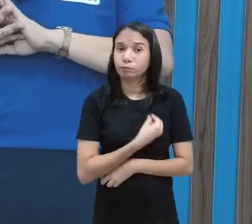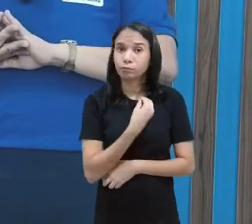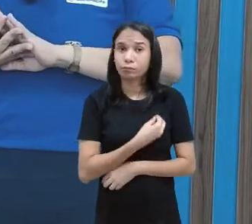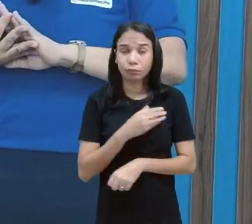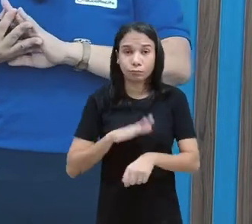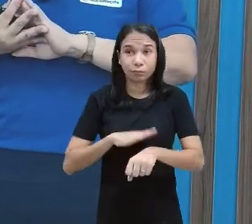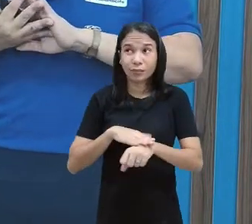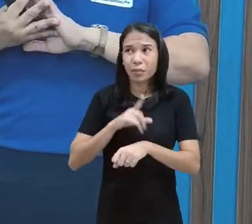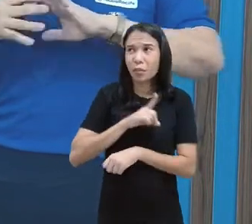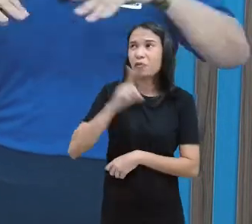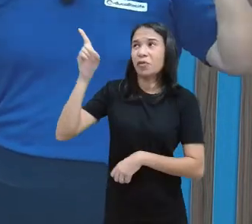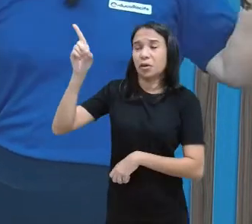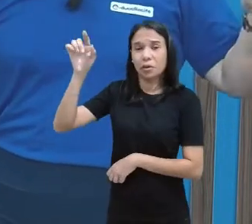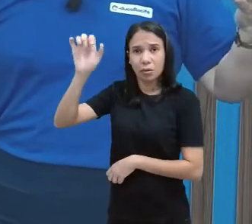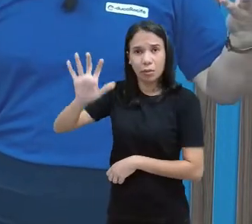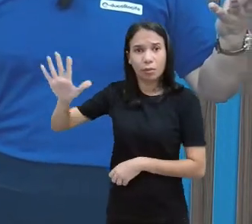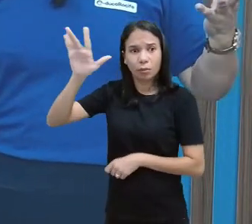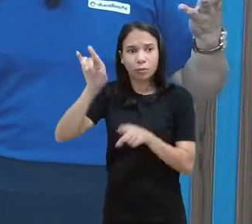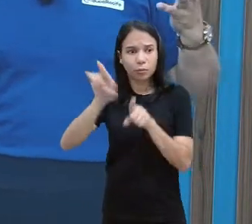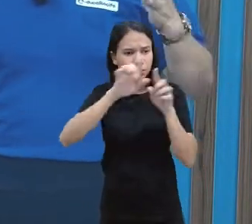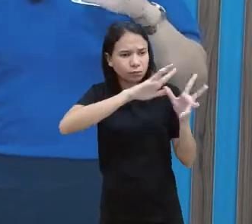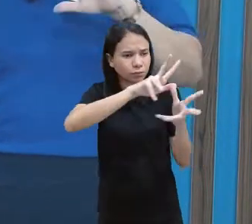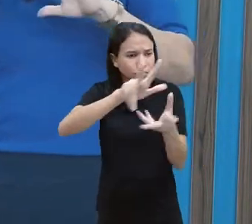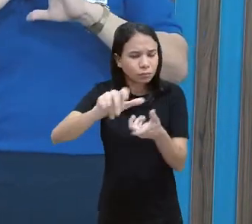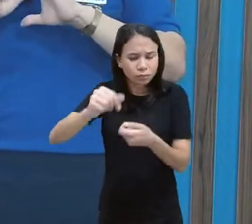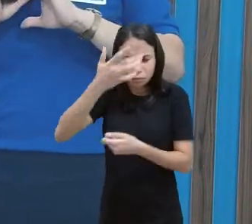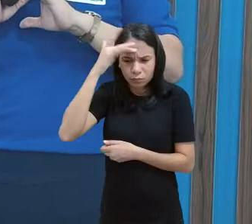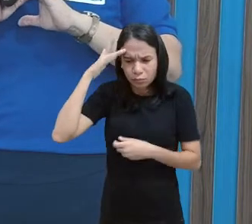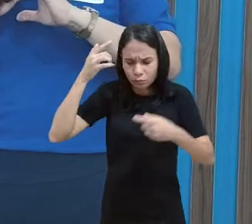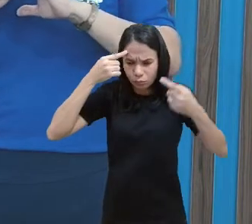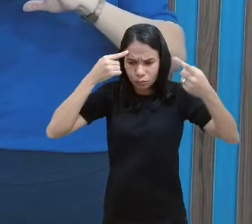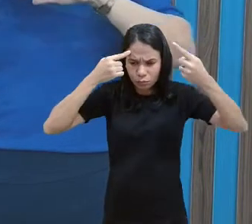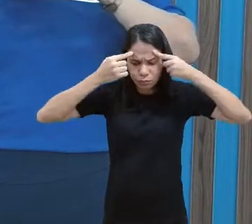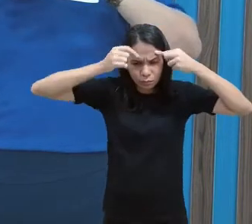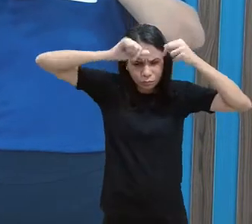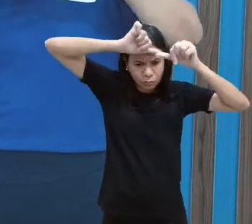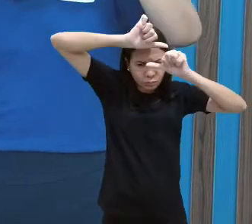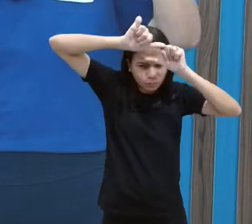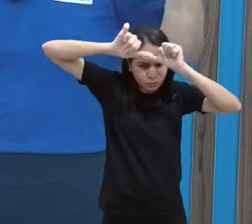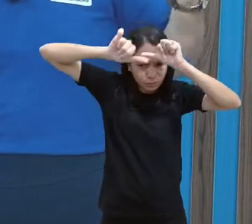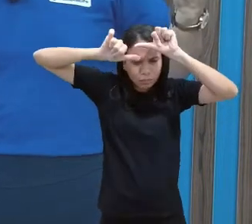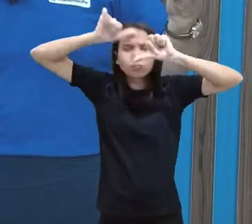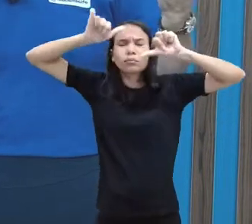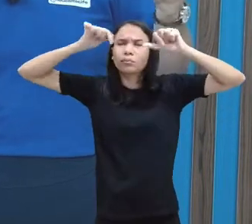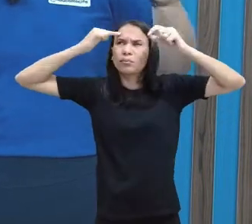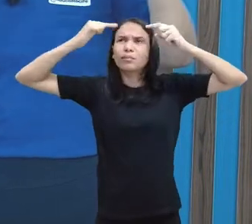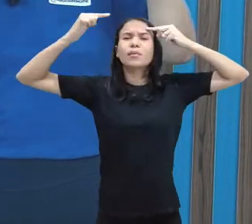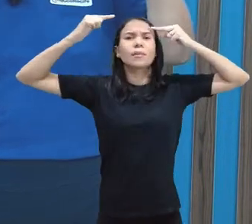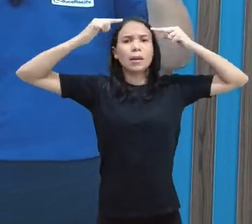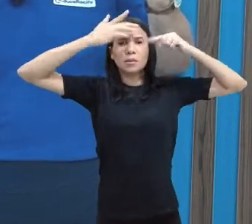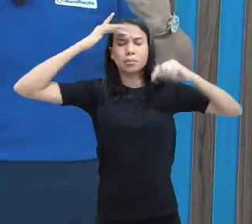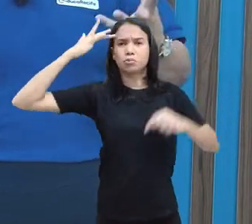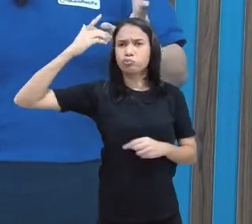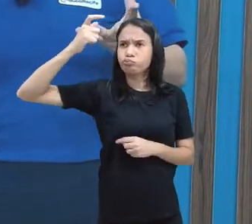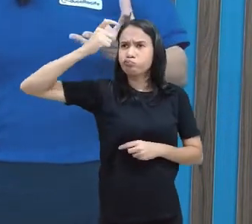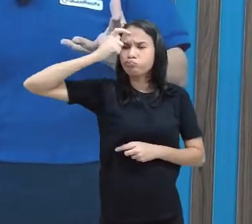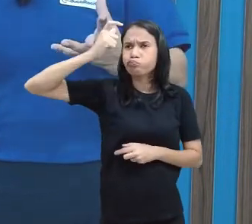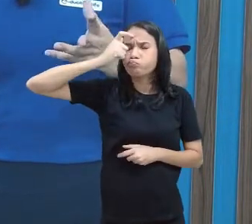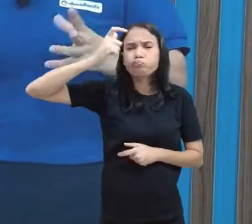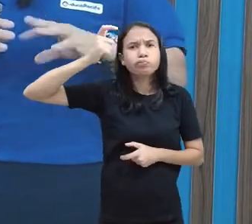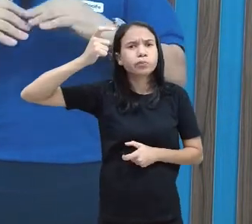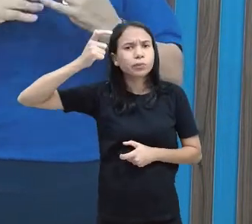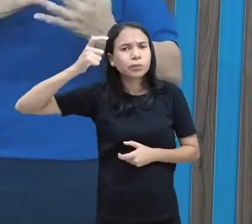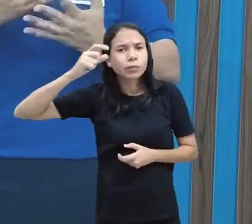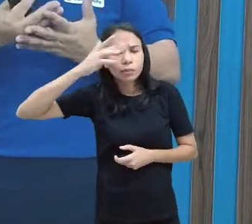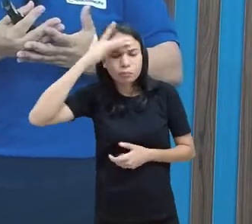na Europa e no resto do mundo também, que pensavam, os intelectuais, né,